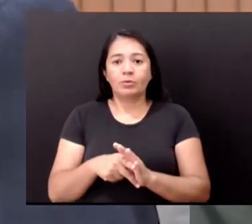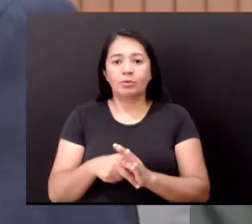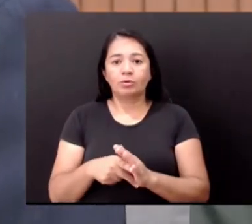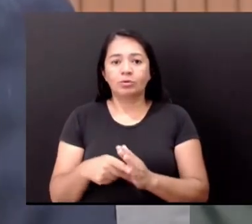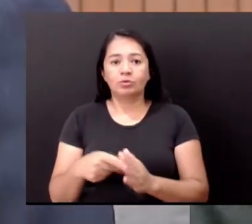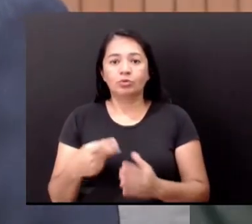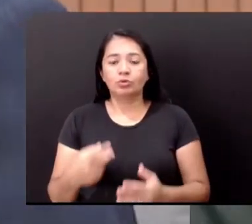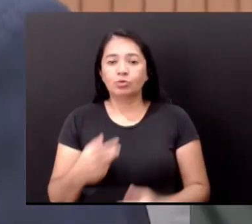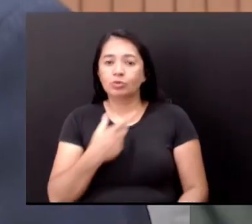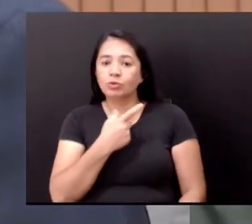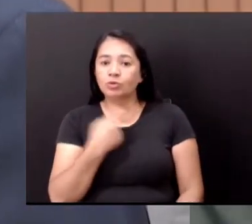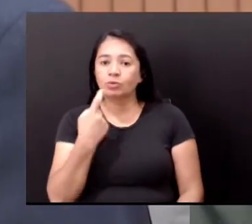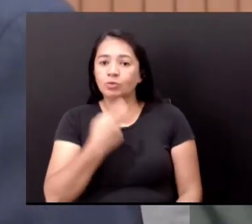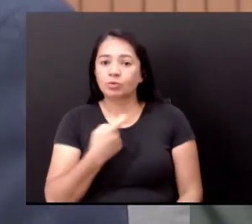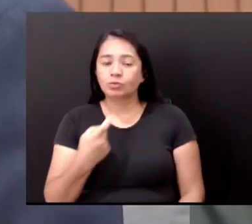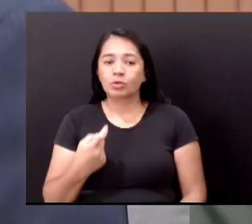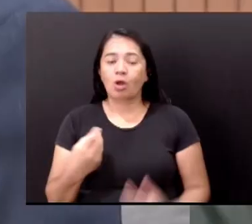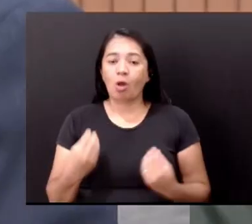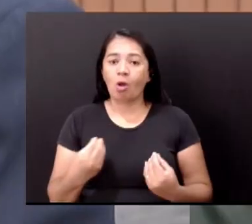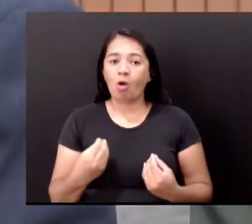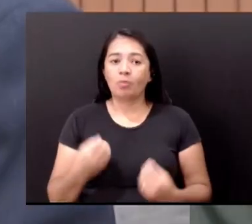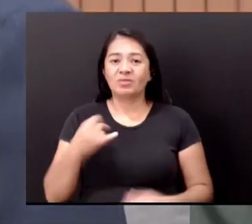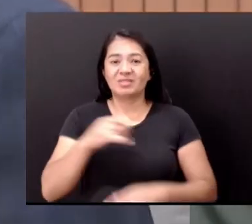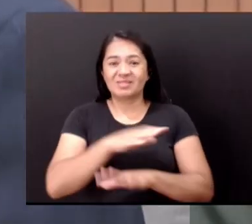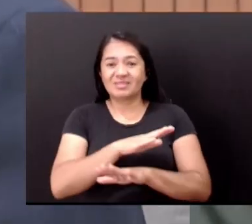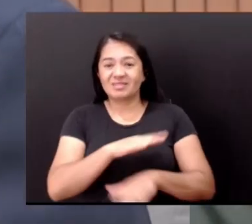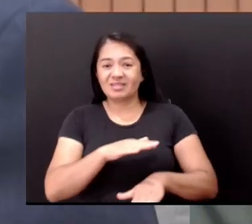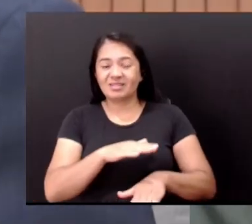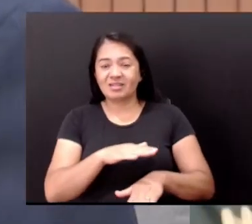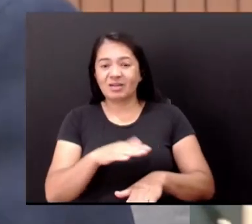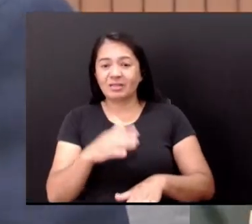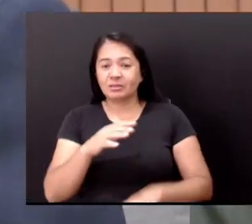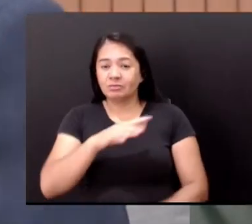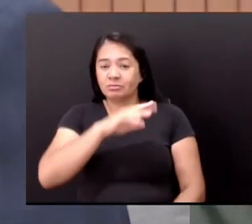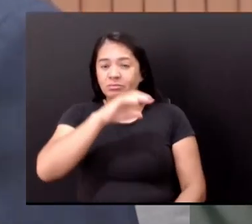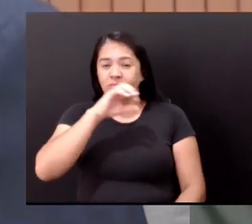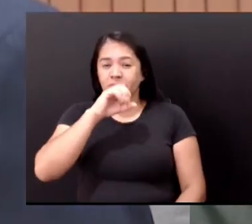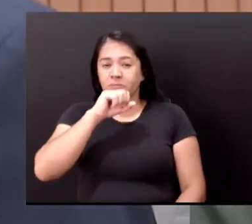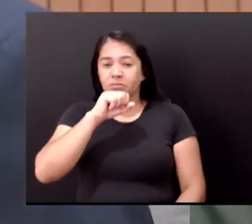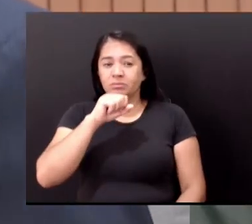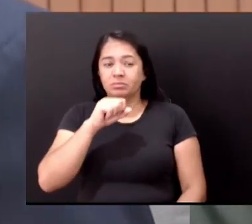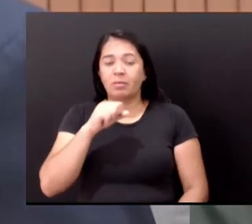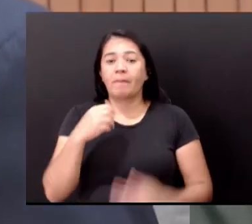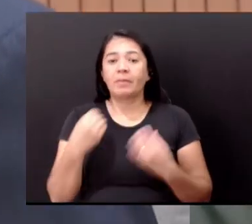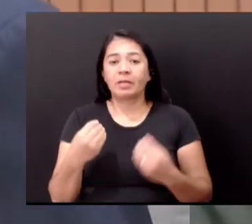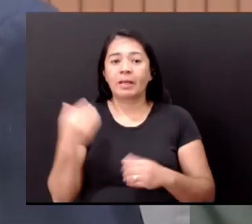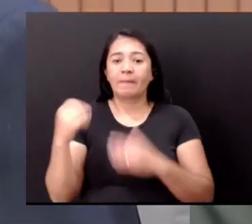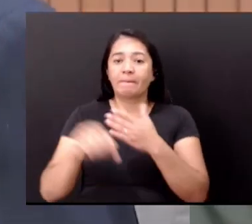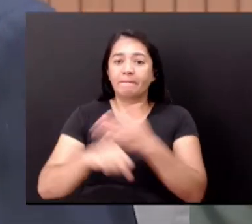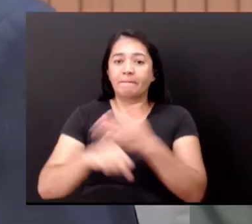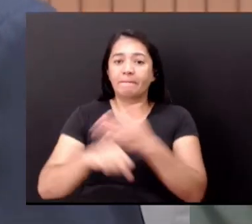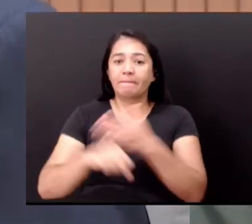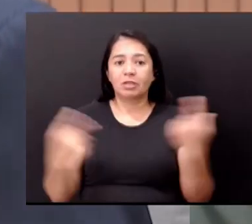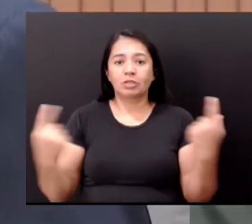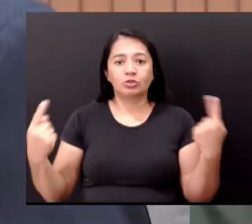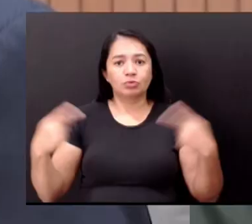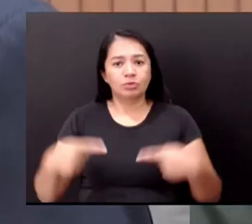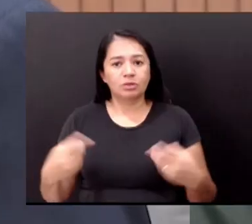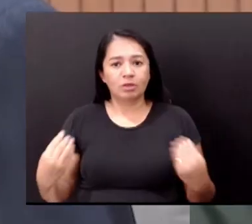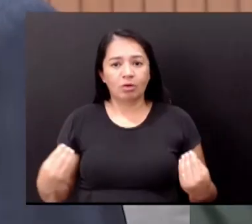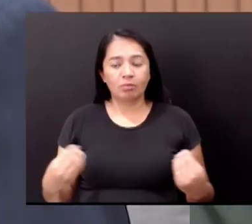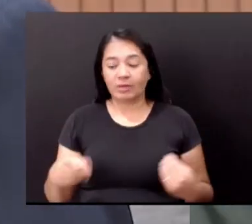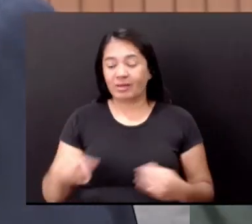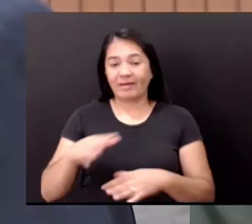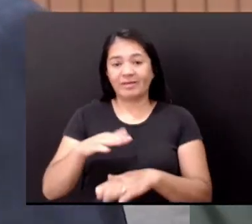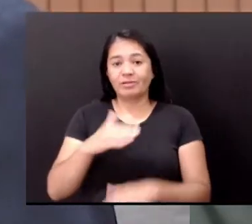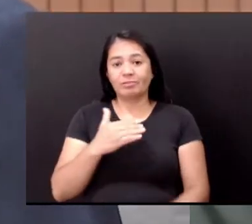criança, se para o adulto faz mal, uma criança inalar desodorante para poder participar de um desafio. E essa criança veio a falecer.